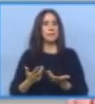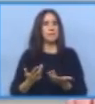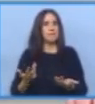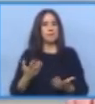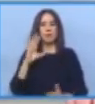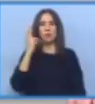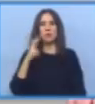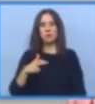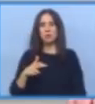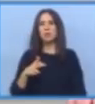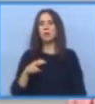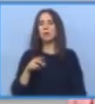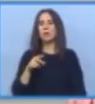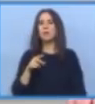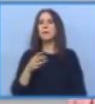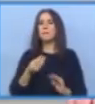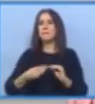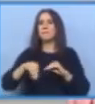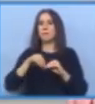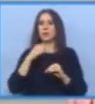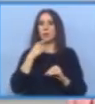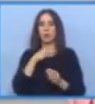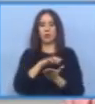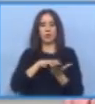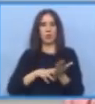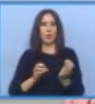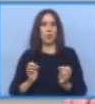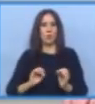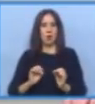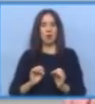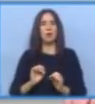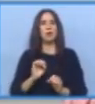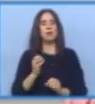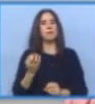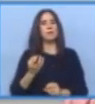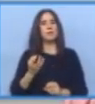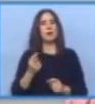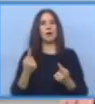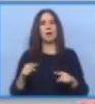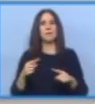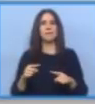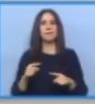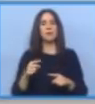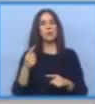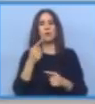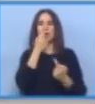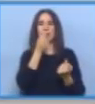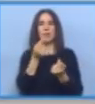o que aconteceu vai muito para além do que está escrito. Agora, há, digamos assim, um dado que é